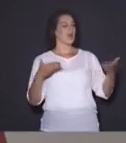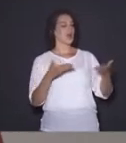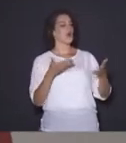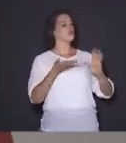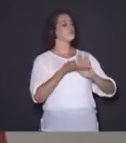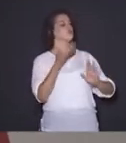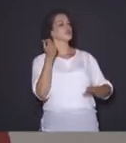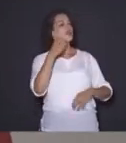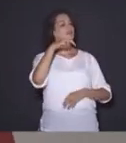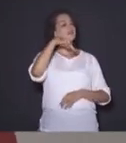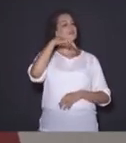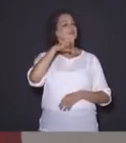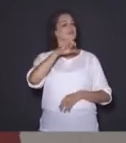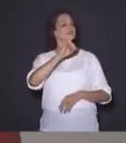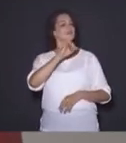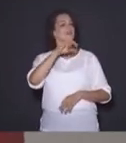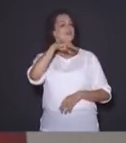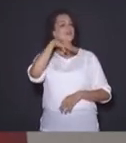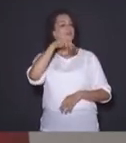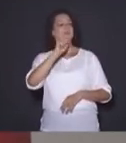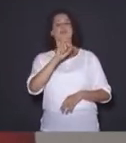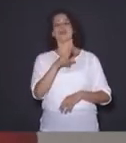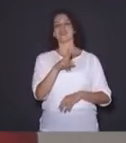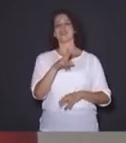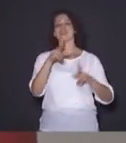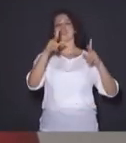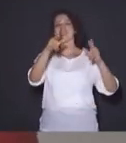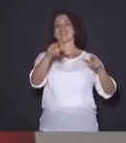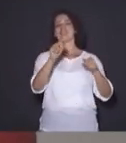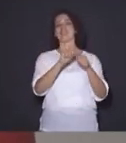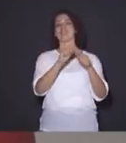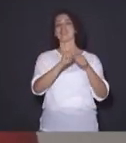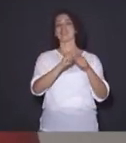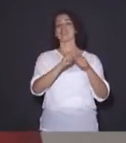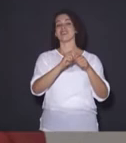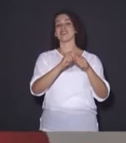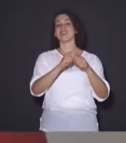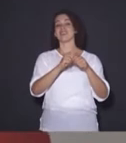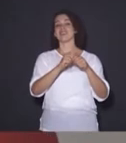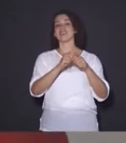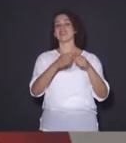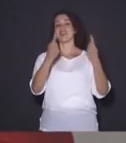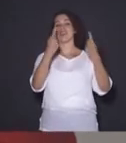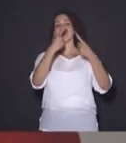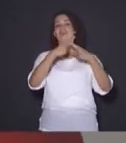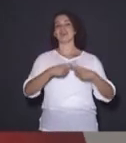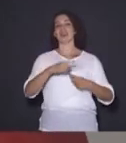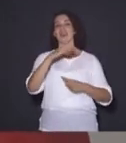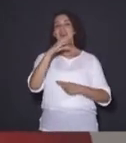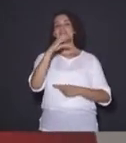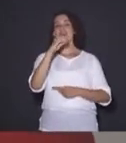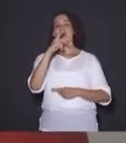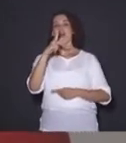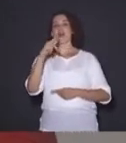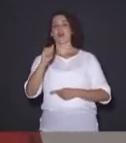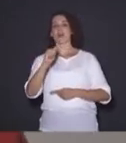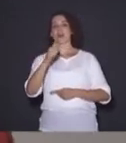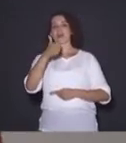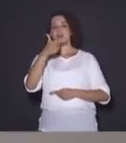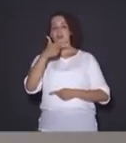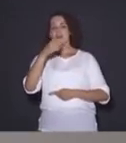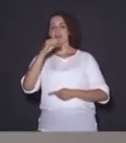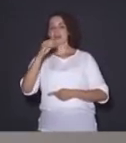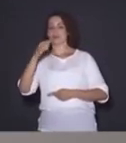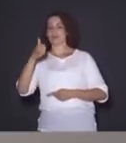o neymar de campo que fizeram isso na copa de 14 de roubar o neymar nós levamos sete um jogo seguinte